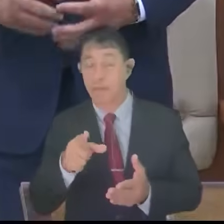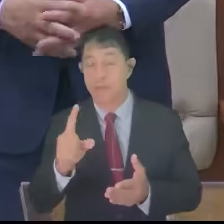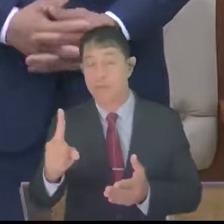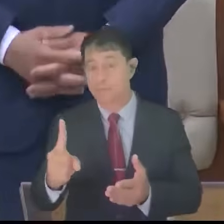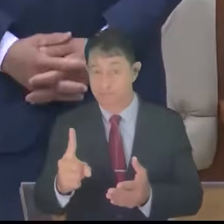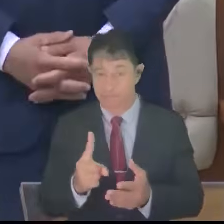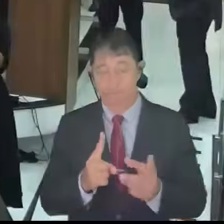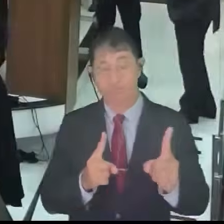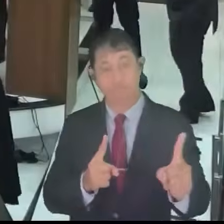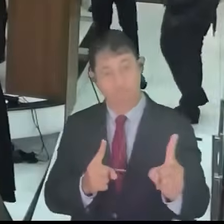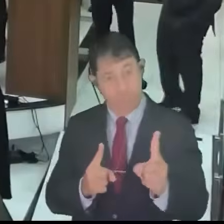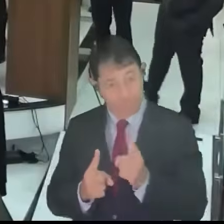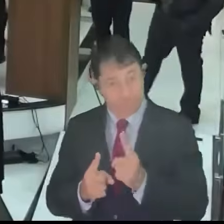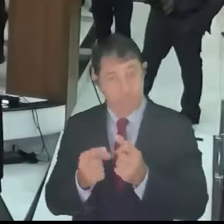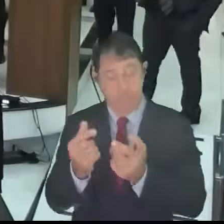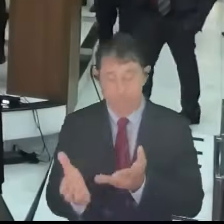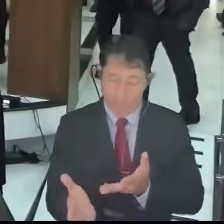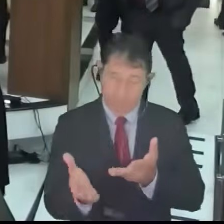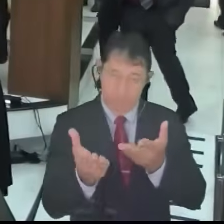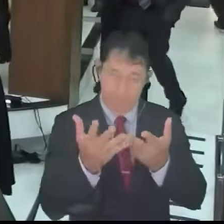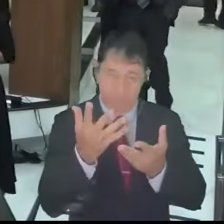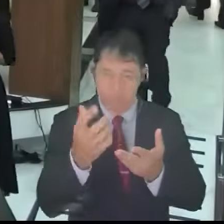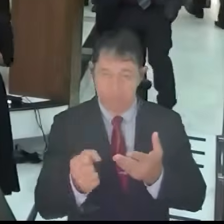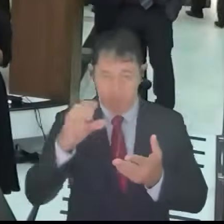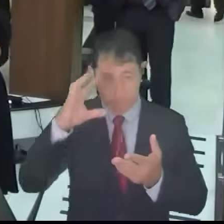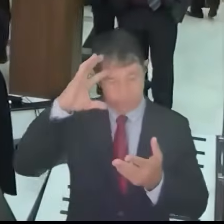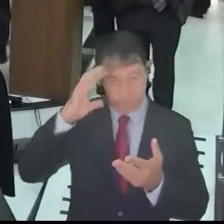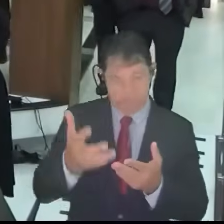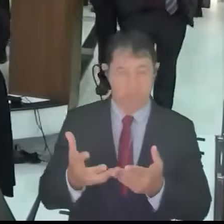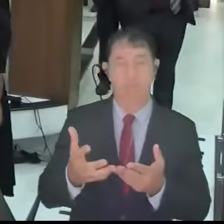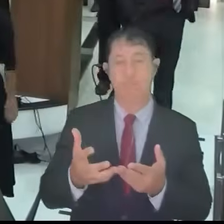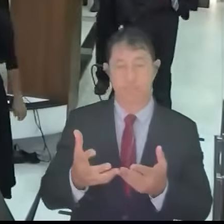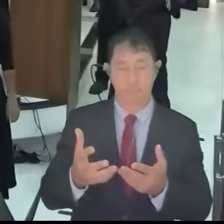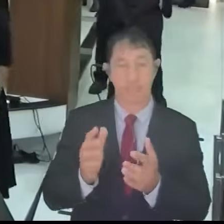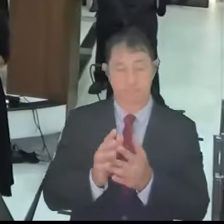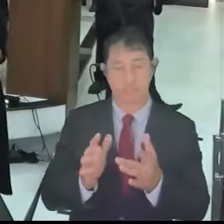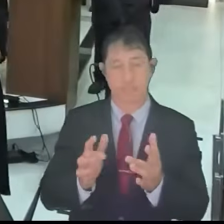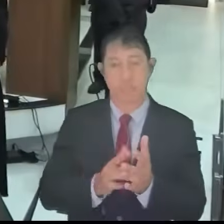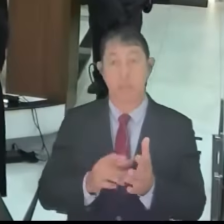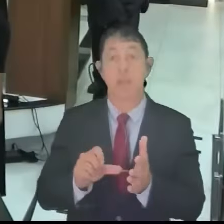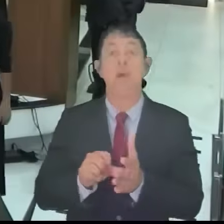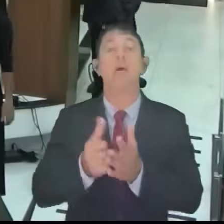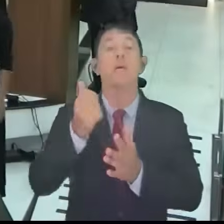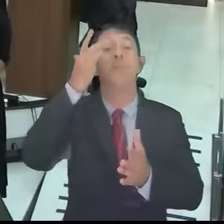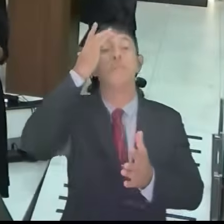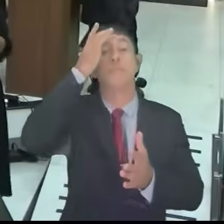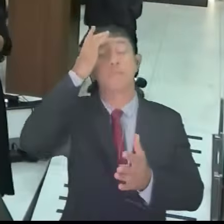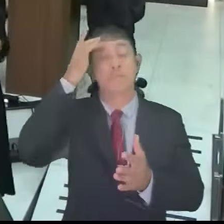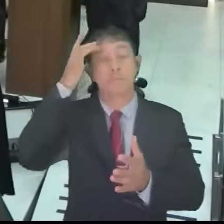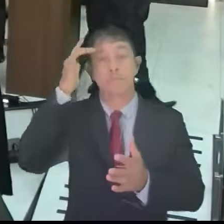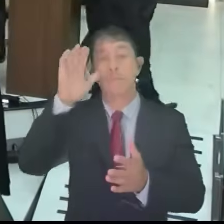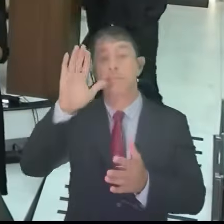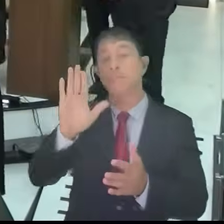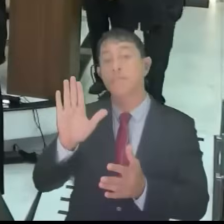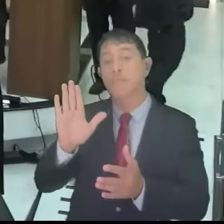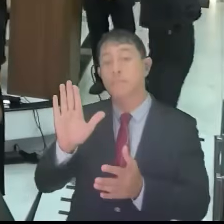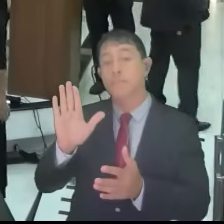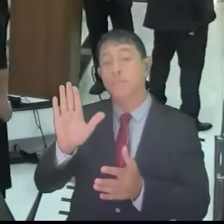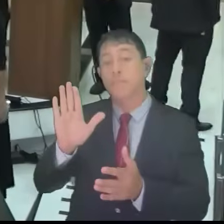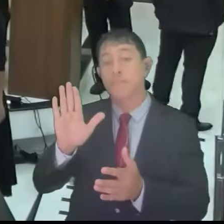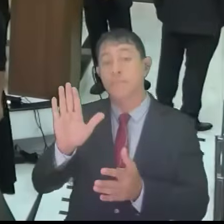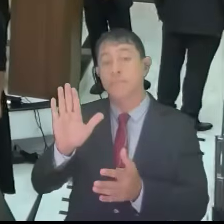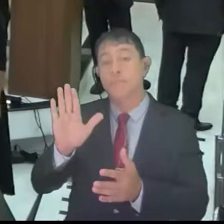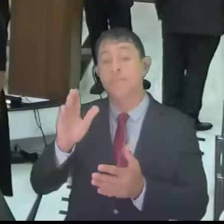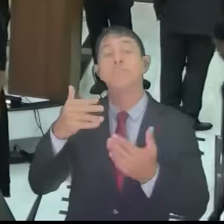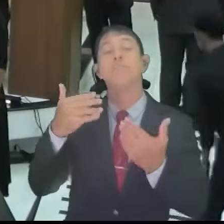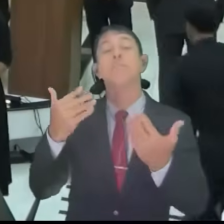aproximando. Aleluia. Glória a Deus. Eu quero saber onde está a primeira pessoa. Levante a mão.